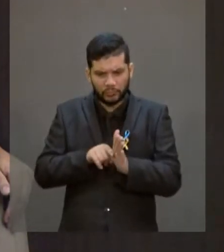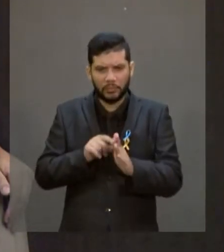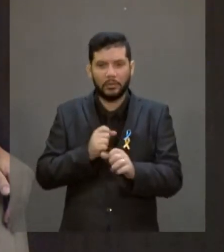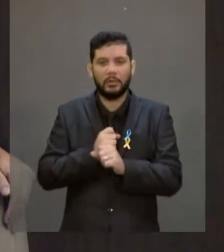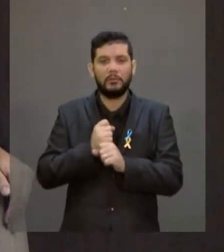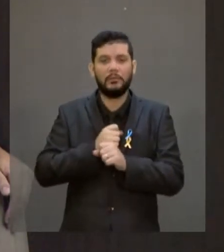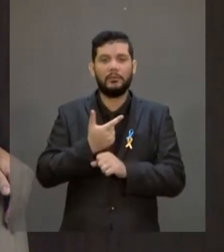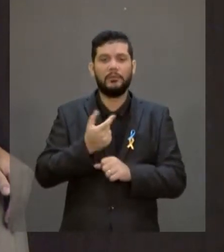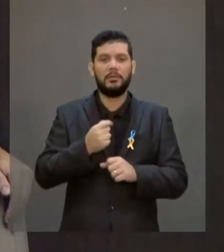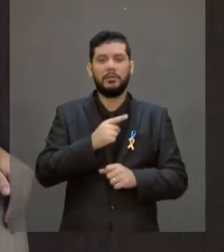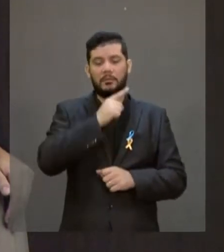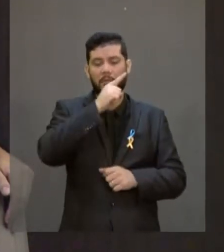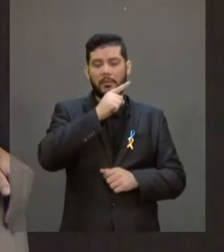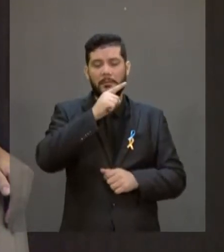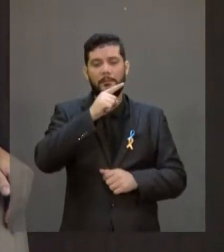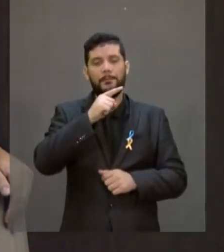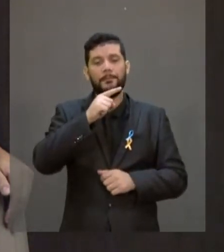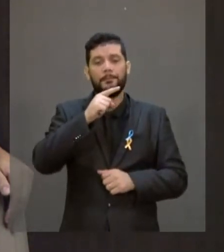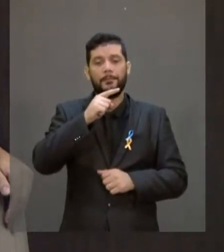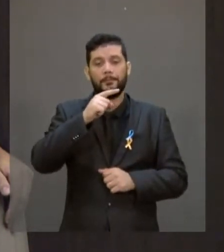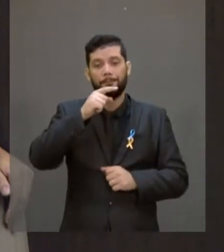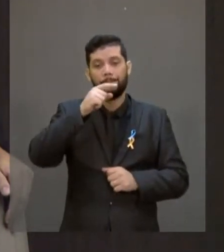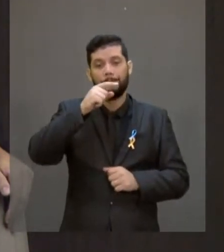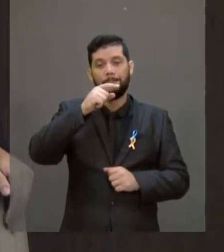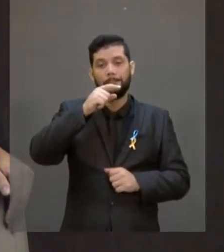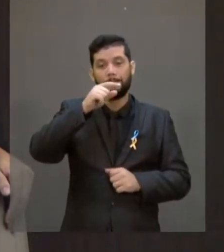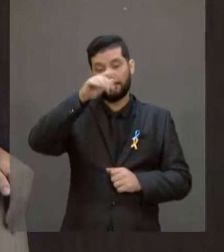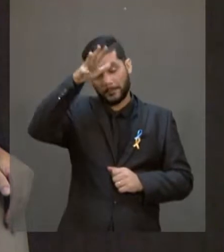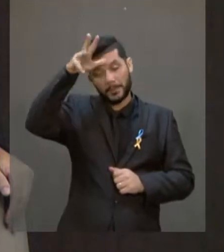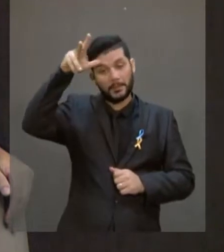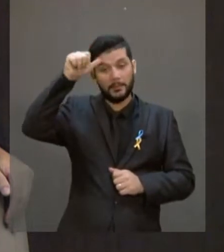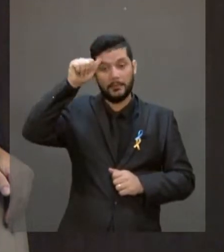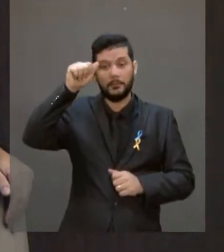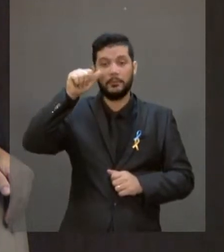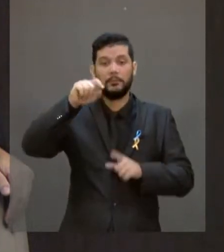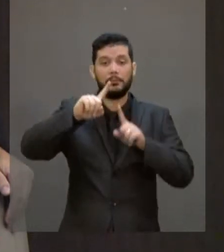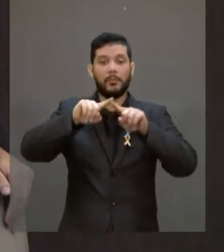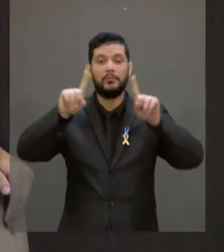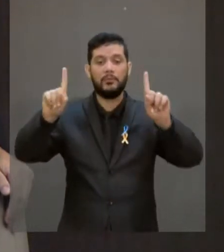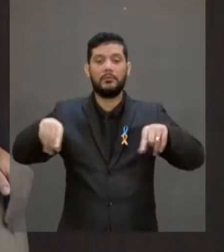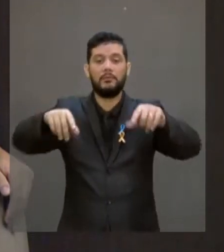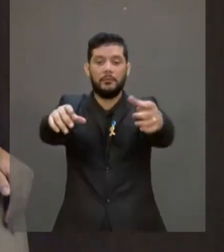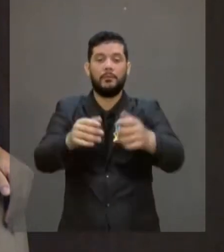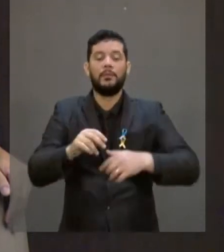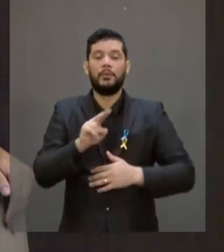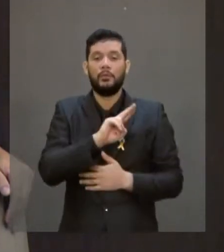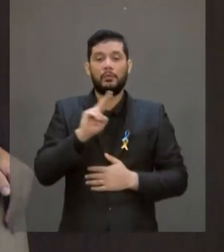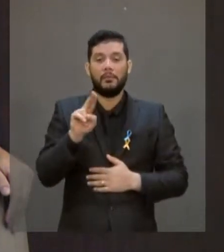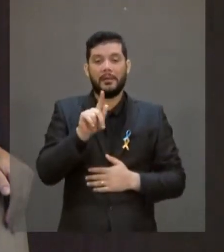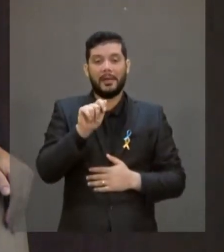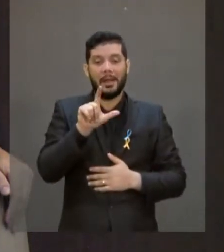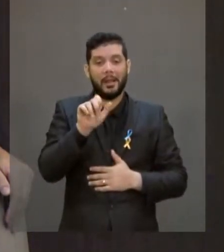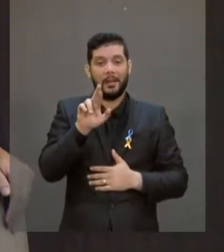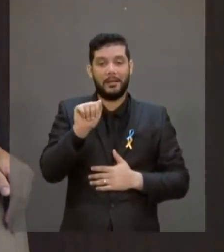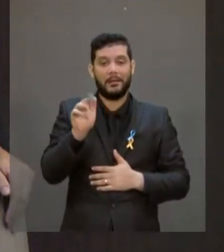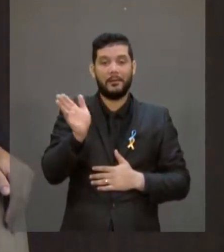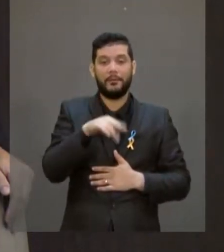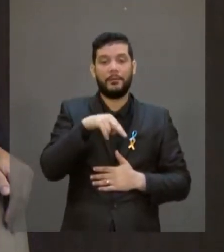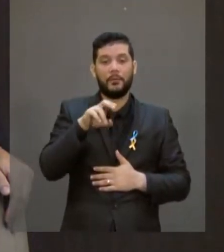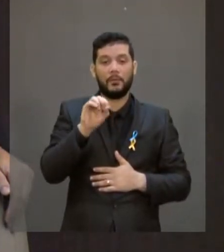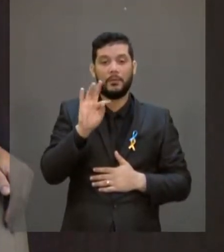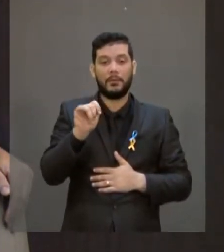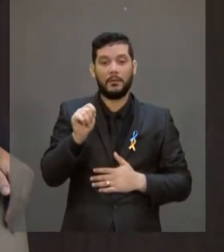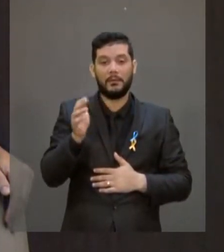um programa em Manaus chamado Galera Nota 10, em que o poder público chegava às 10 da